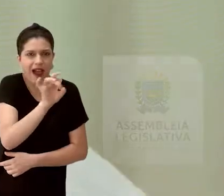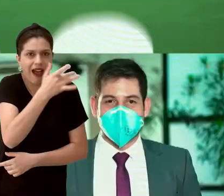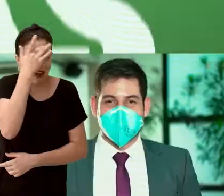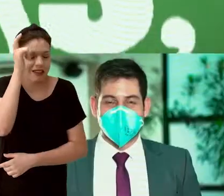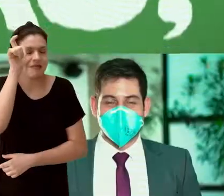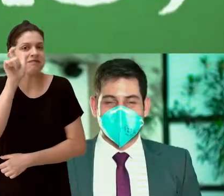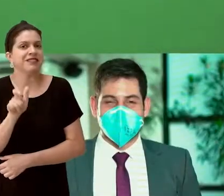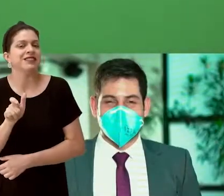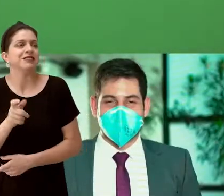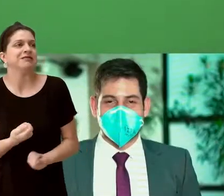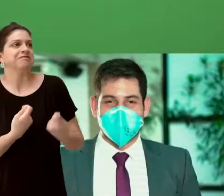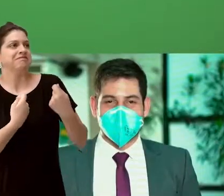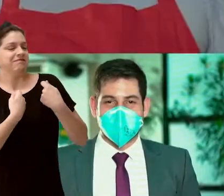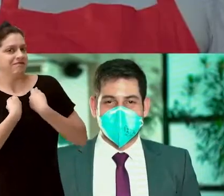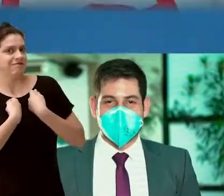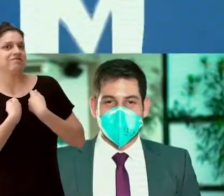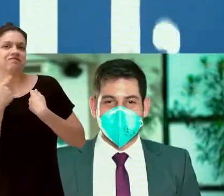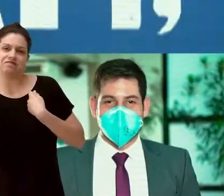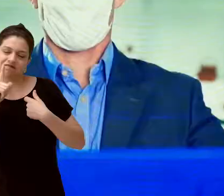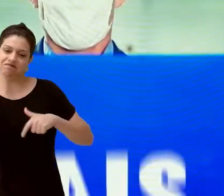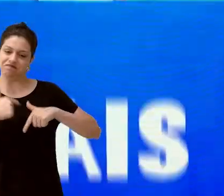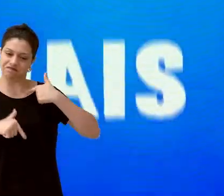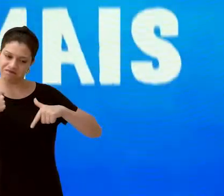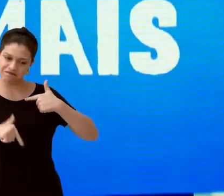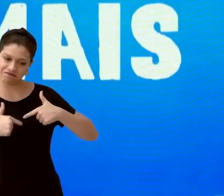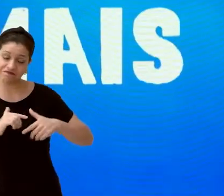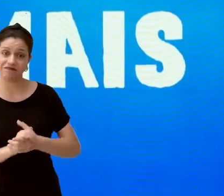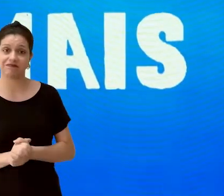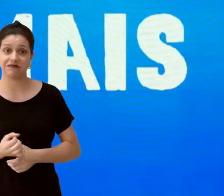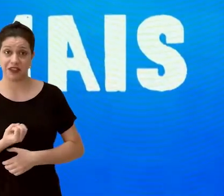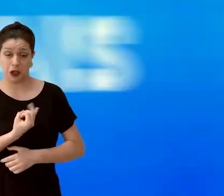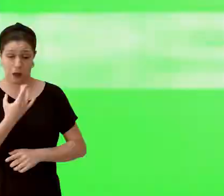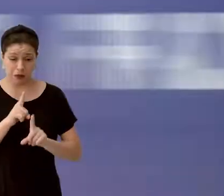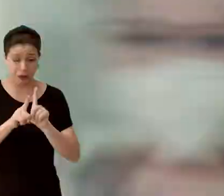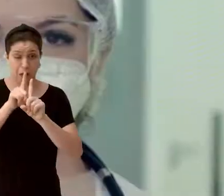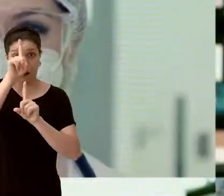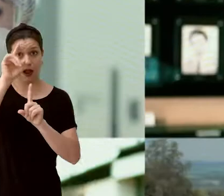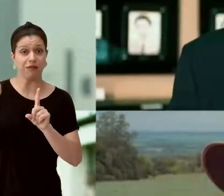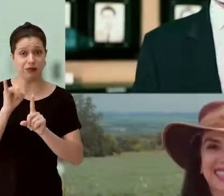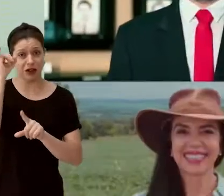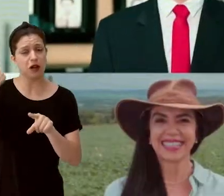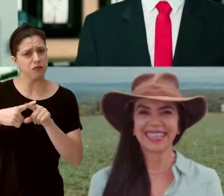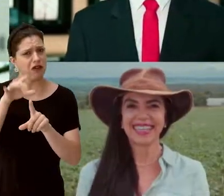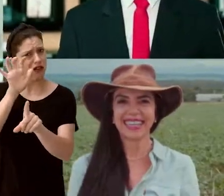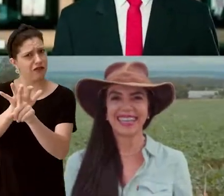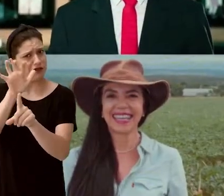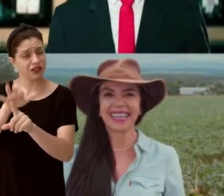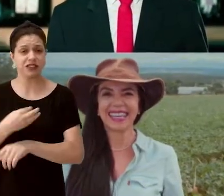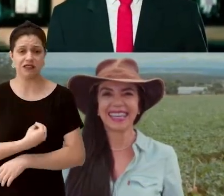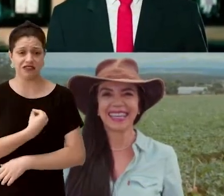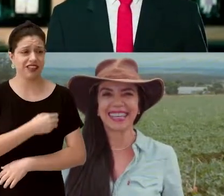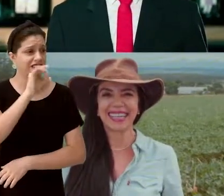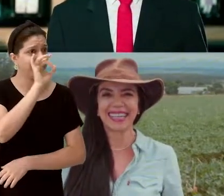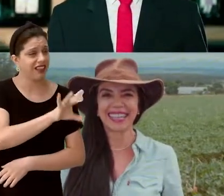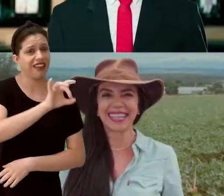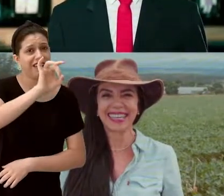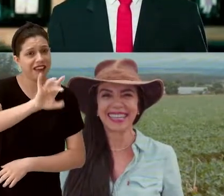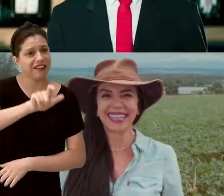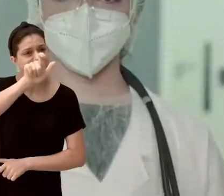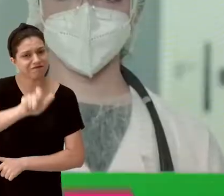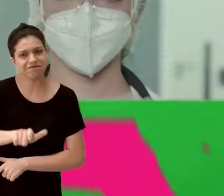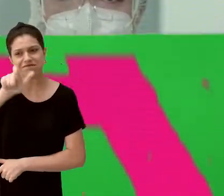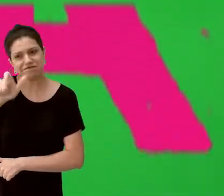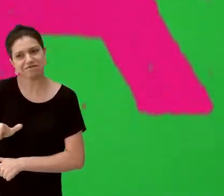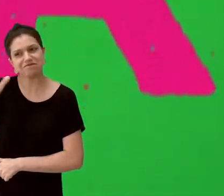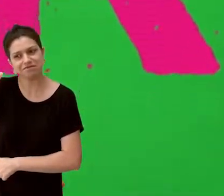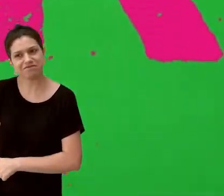as histórias das pessoas que nos inspiram e motivam a fazer sempre mais. Os números só são importantes porque impactam diretamente a